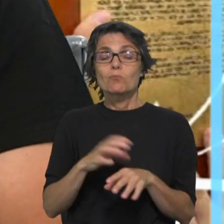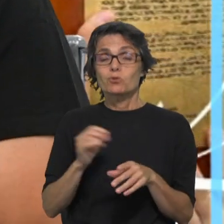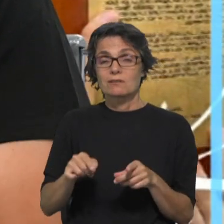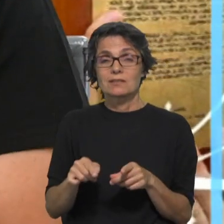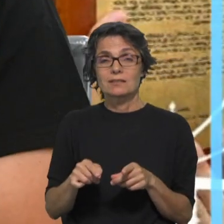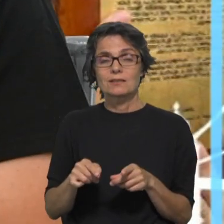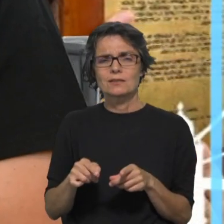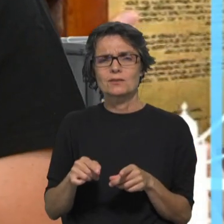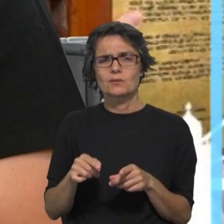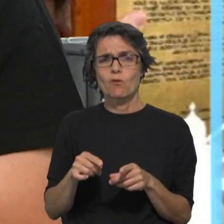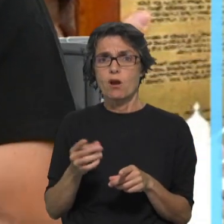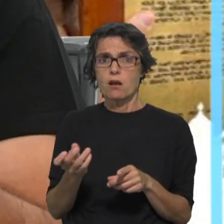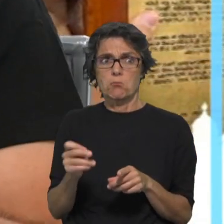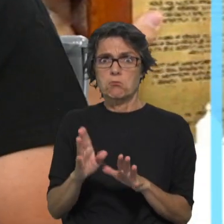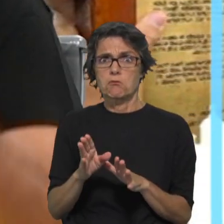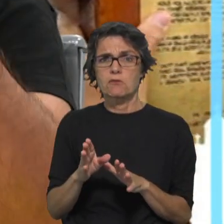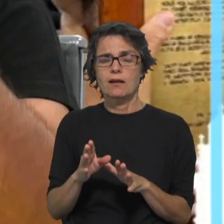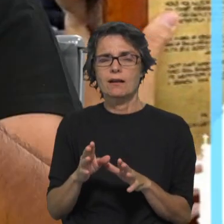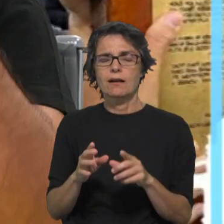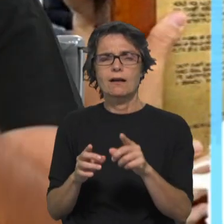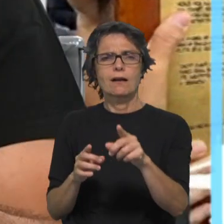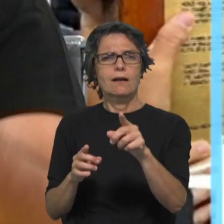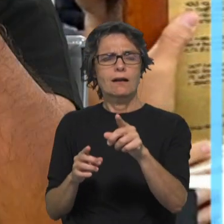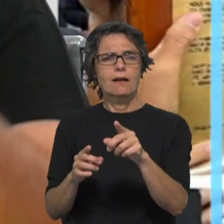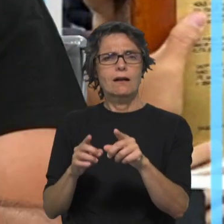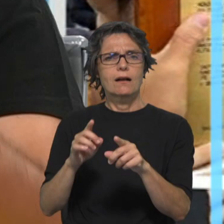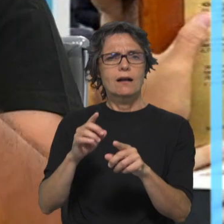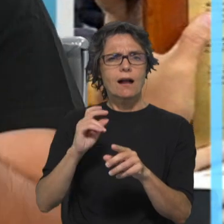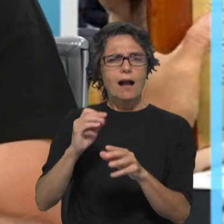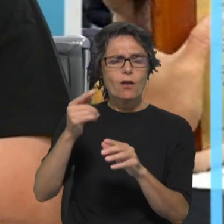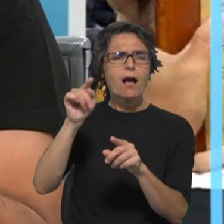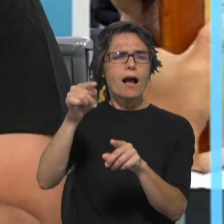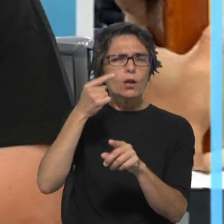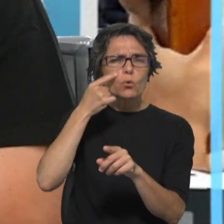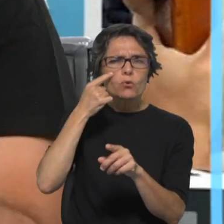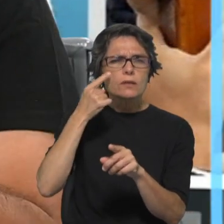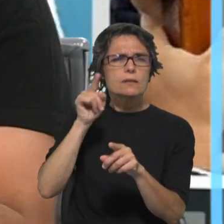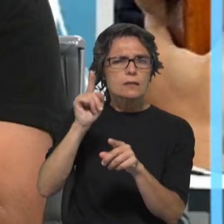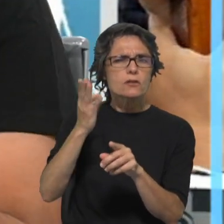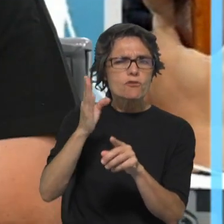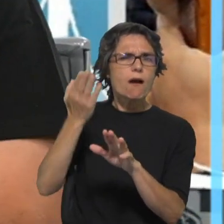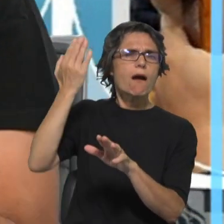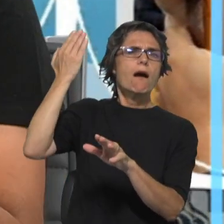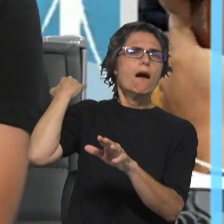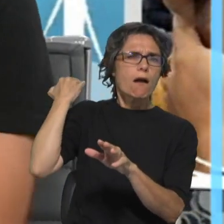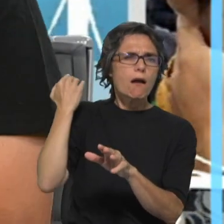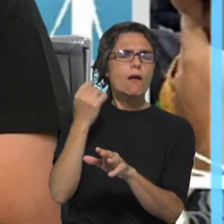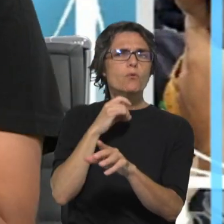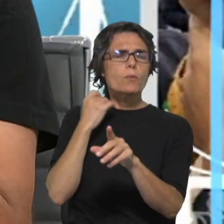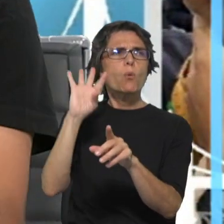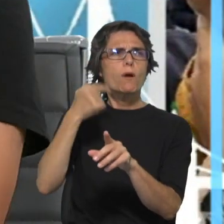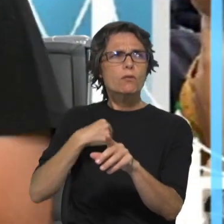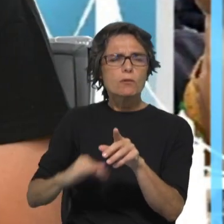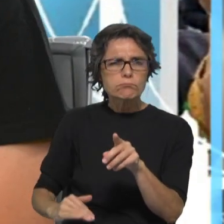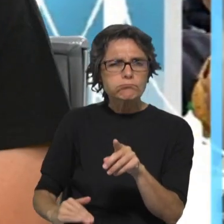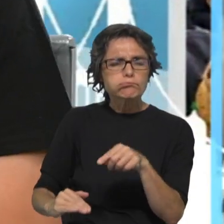isso, muitos anos depois, alguém me dizer, eu conheci este padre, aquela irmã, aquele jovem que esteve quando eu era